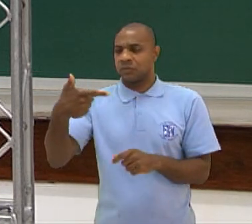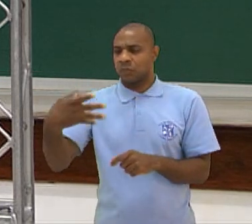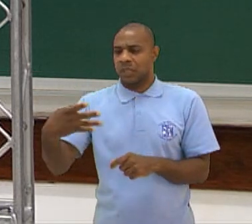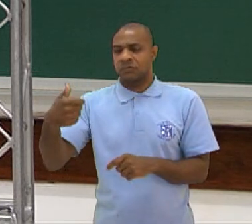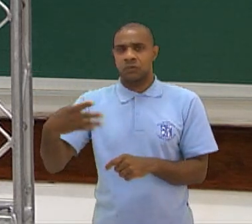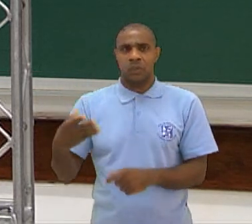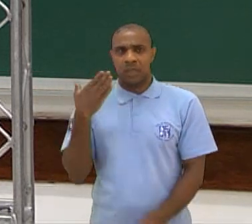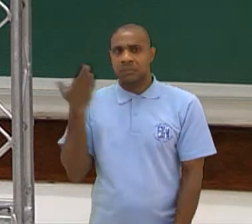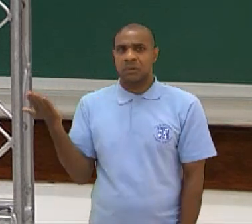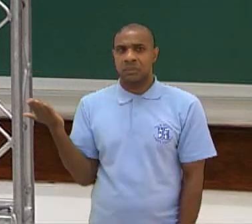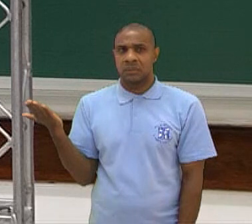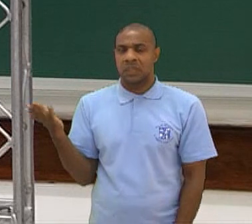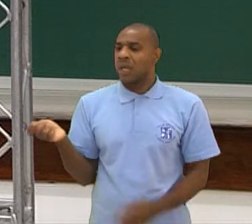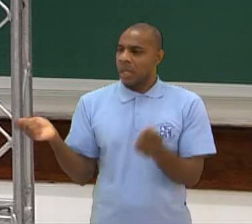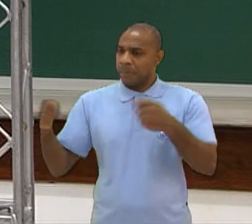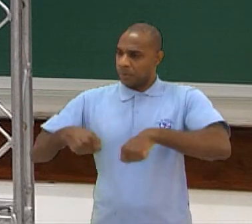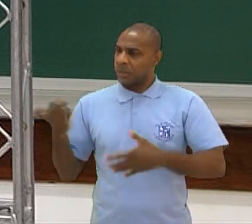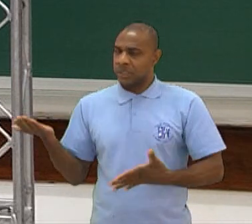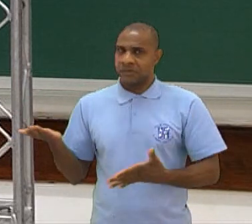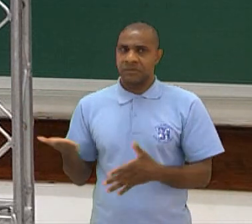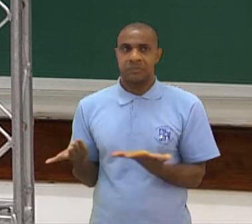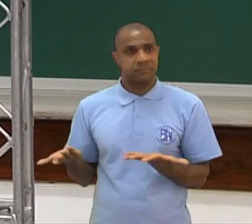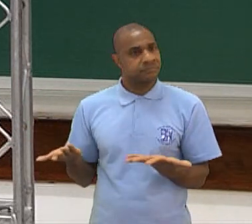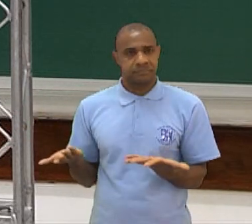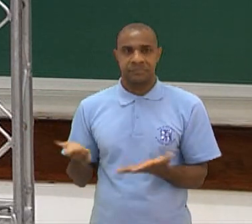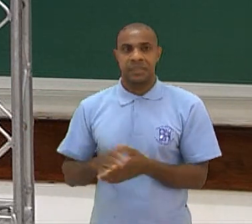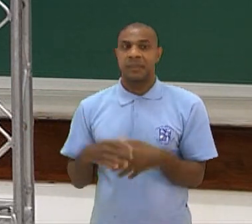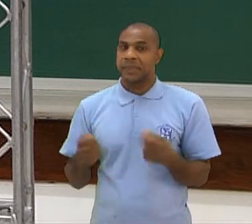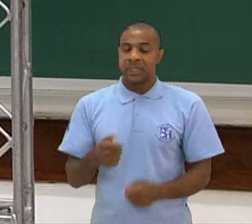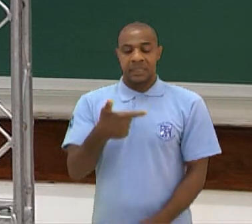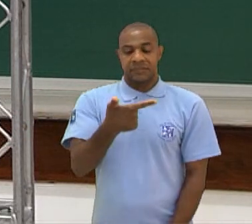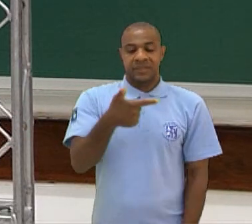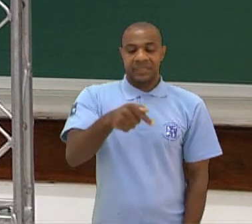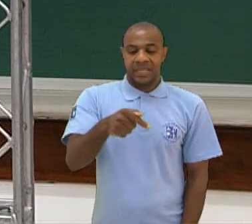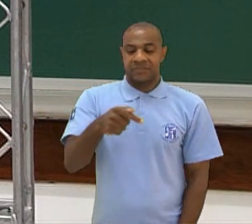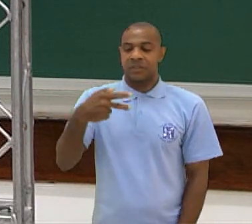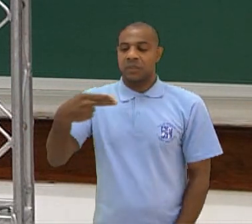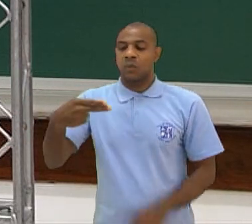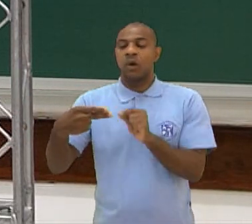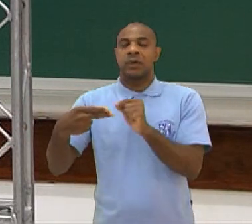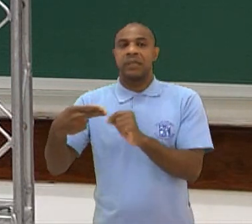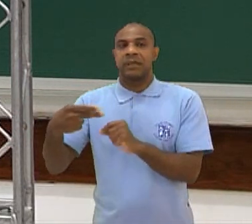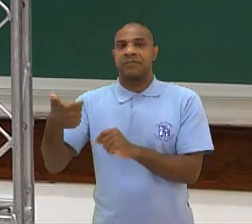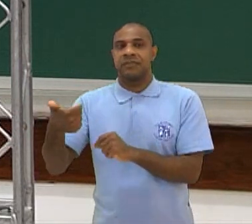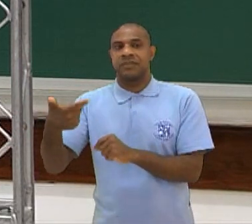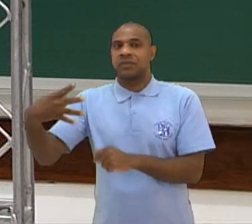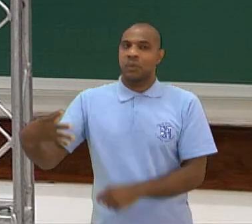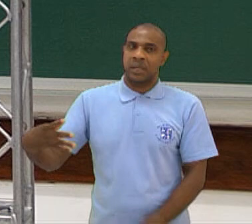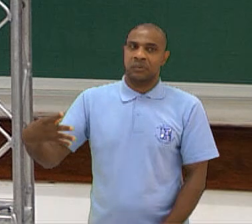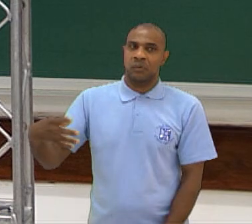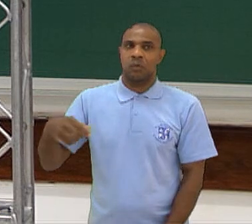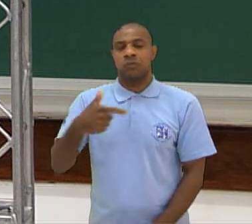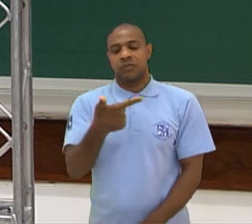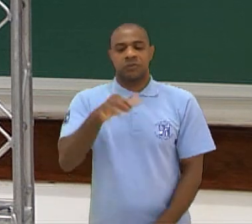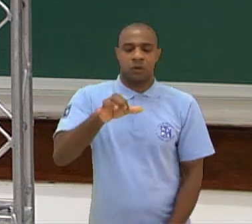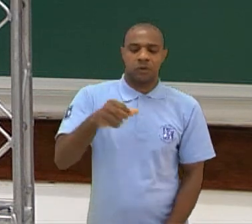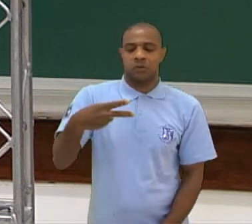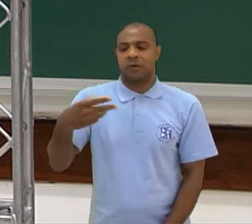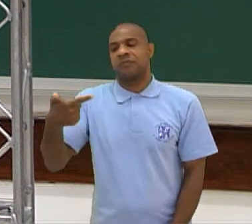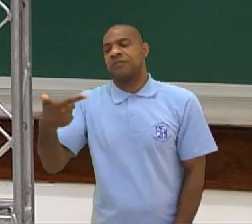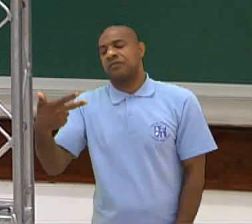diferente. Deu diferente de 0. Portanto, para que esse sistema seja impossível, o